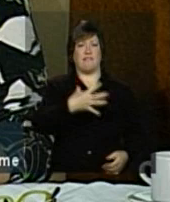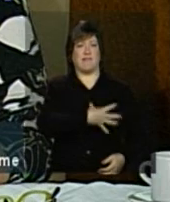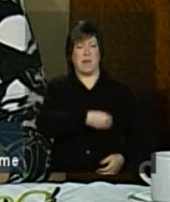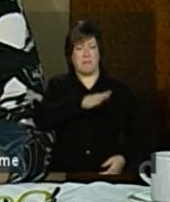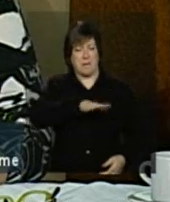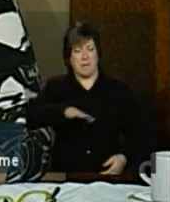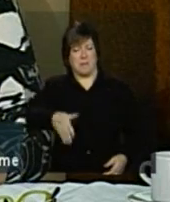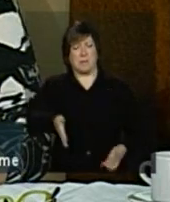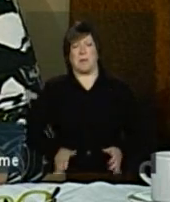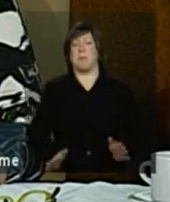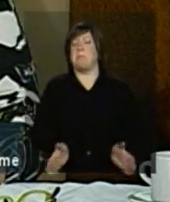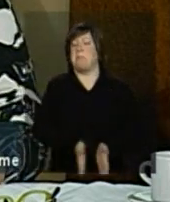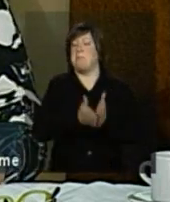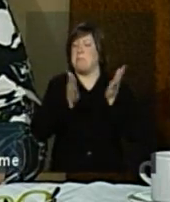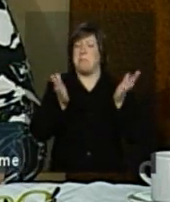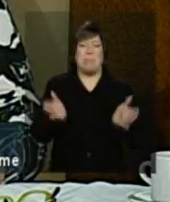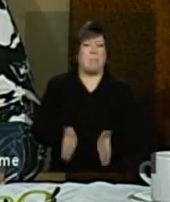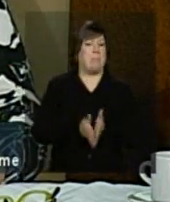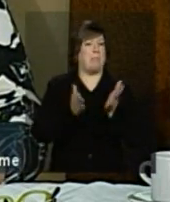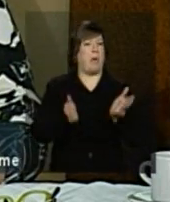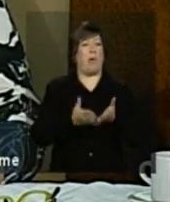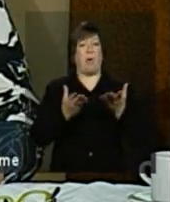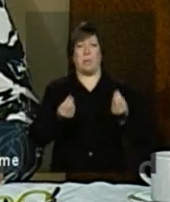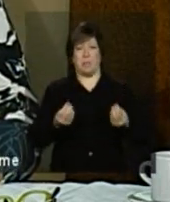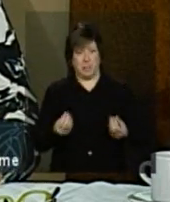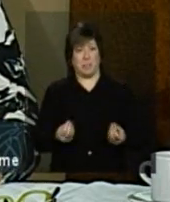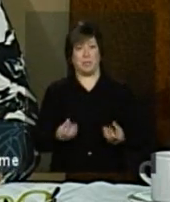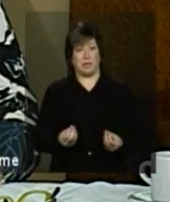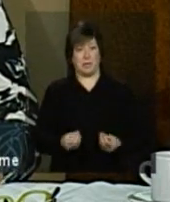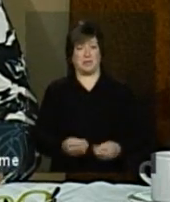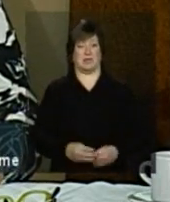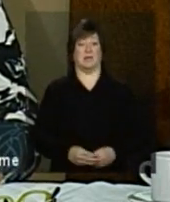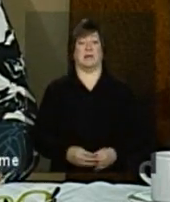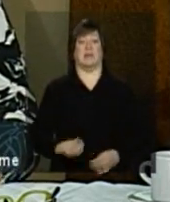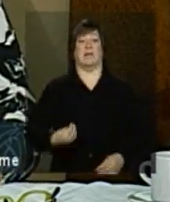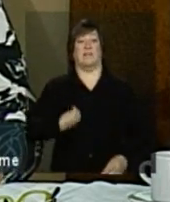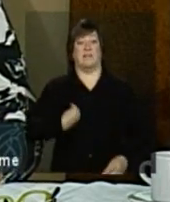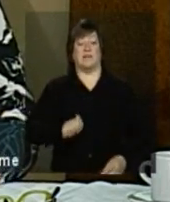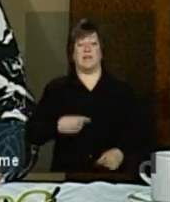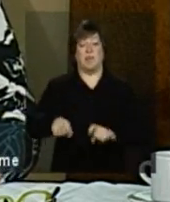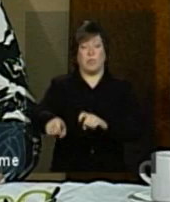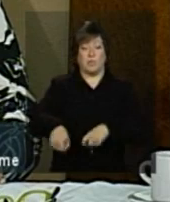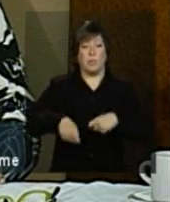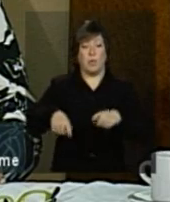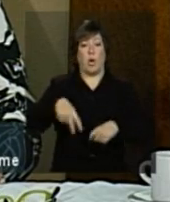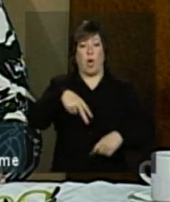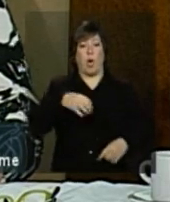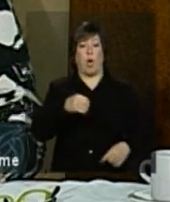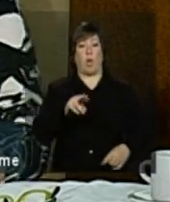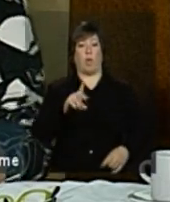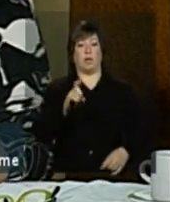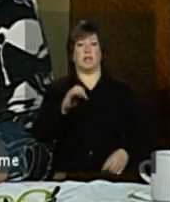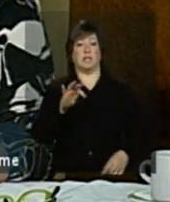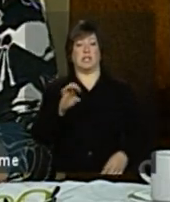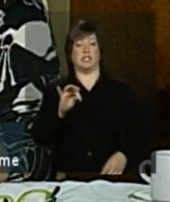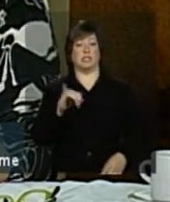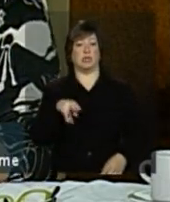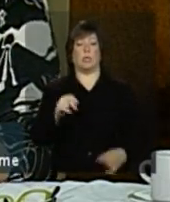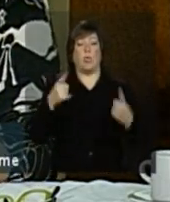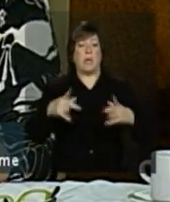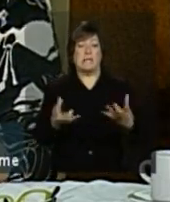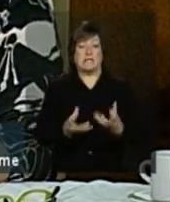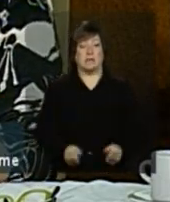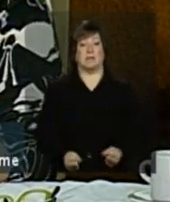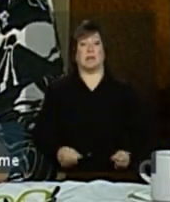muito muito pobre muito pobre certo de vivendo no Rural nordestino semiárido pegaram